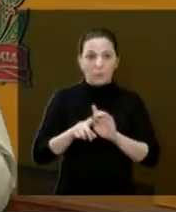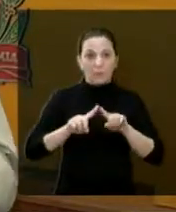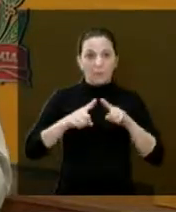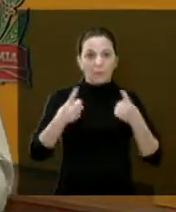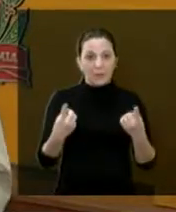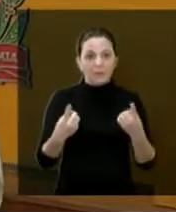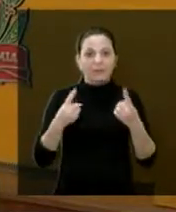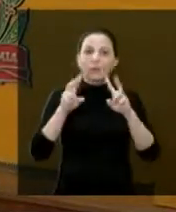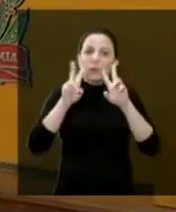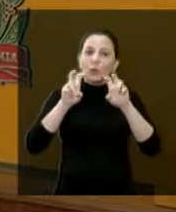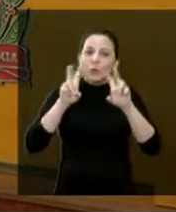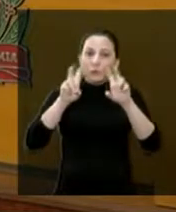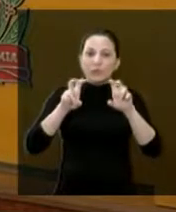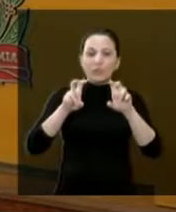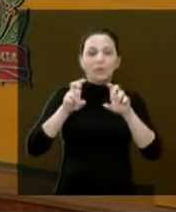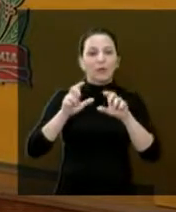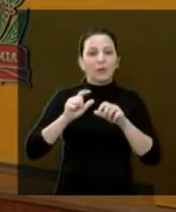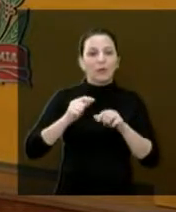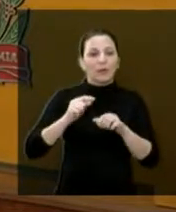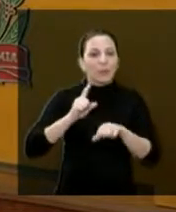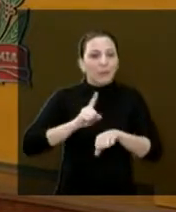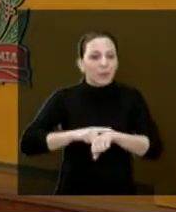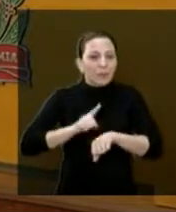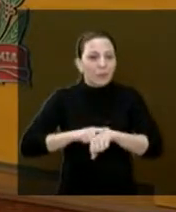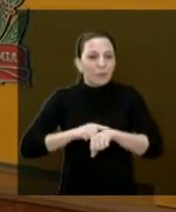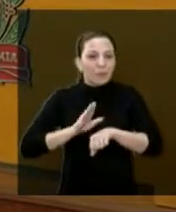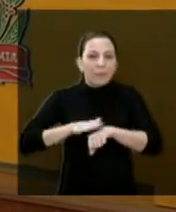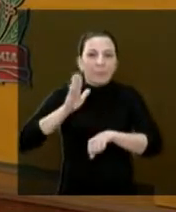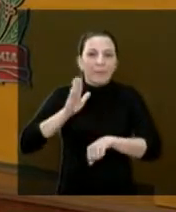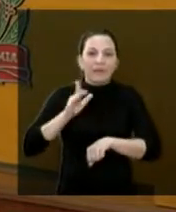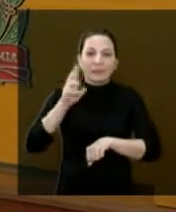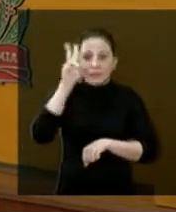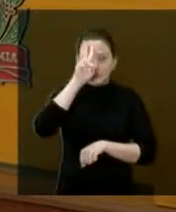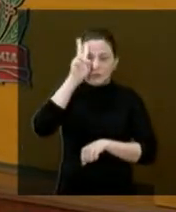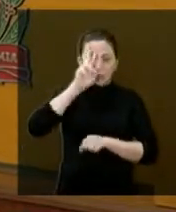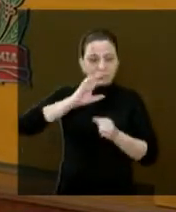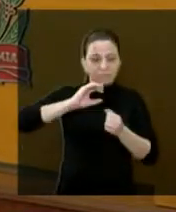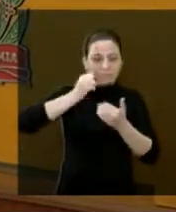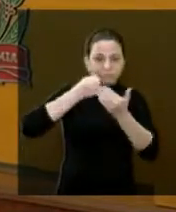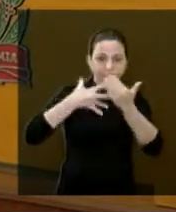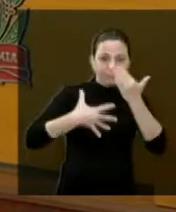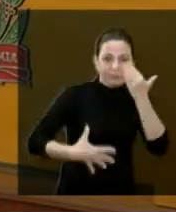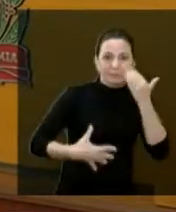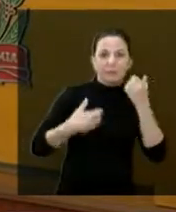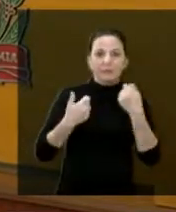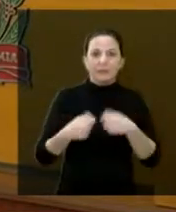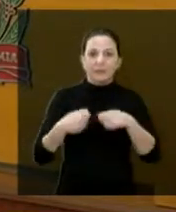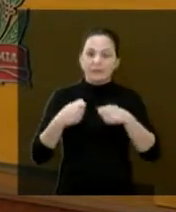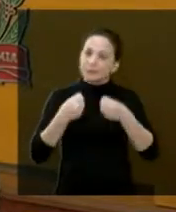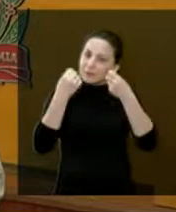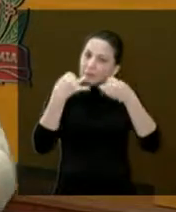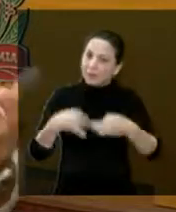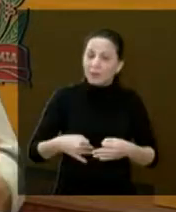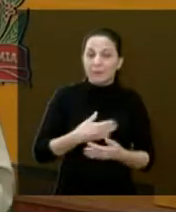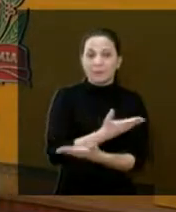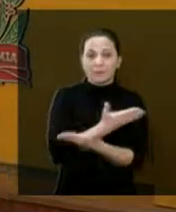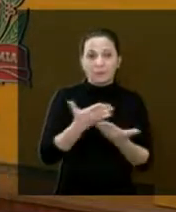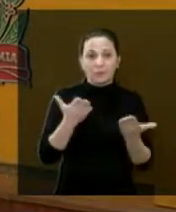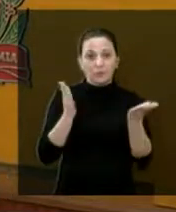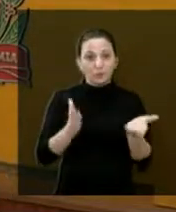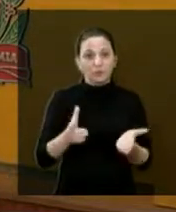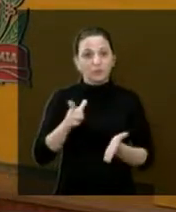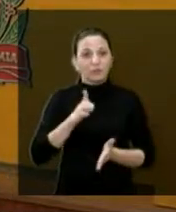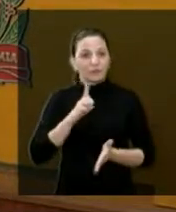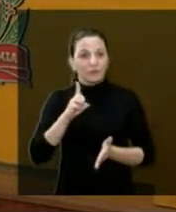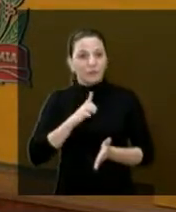esse tema durante mais algum tempo, porque tem muita história. Tem muita coisa importante a ser contado para você. E hoje nós recebemos